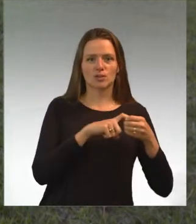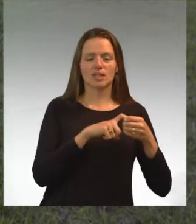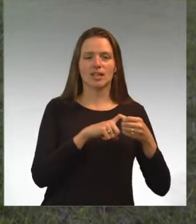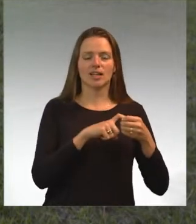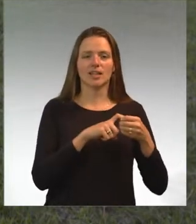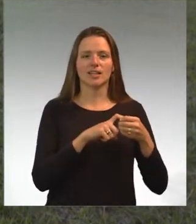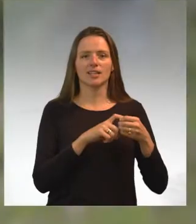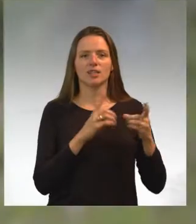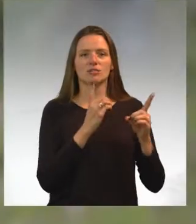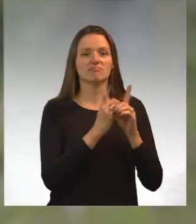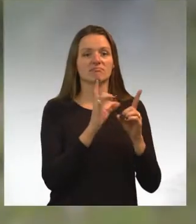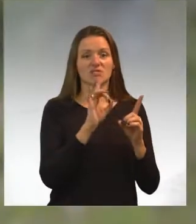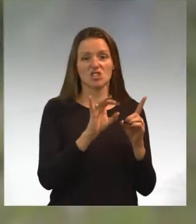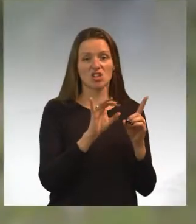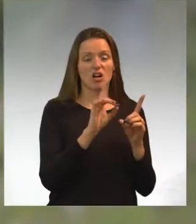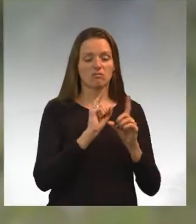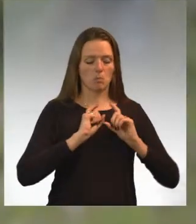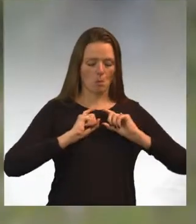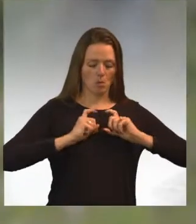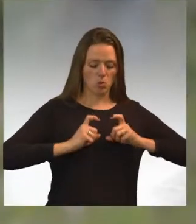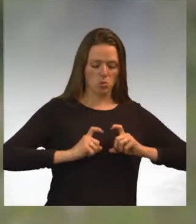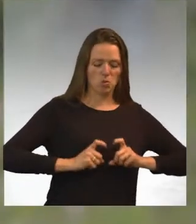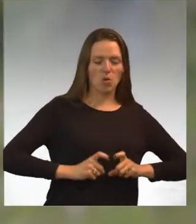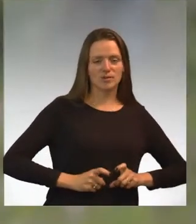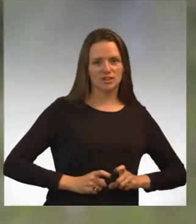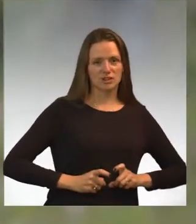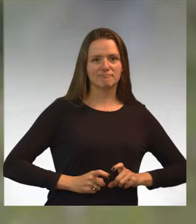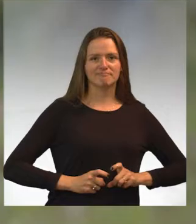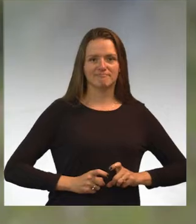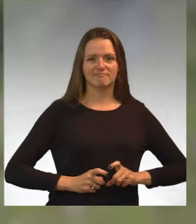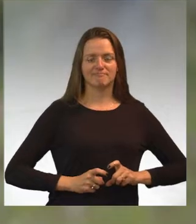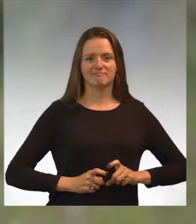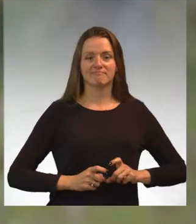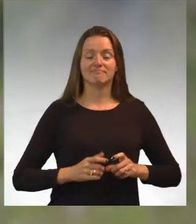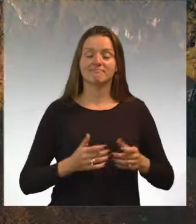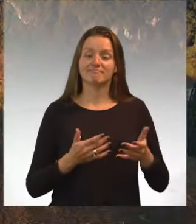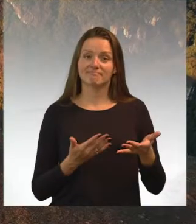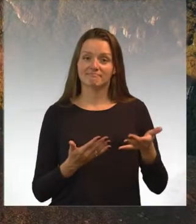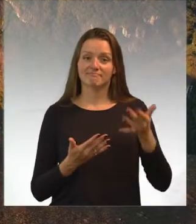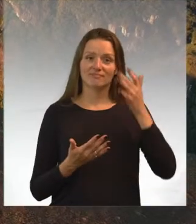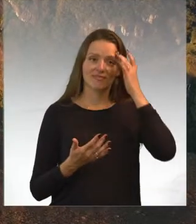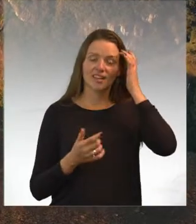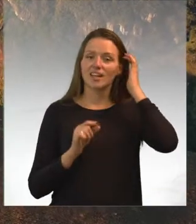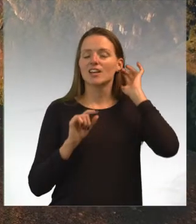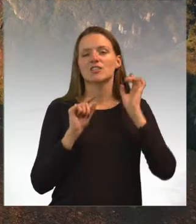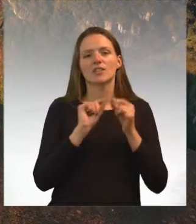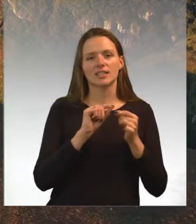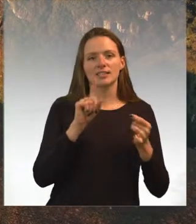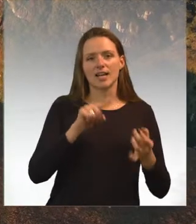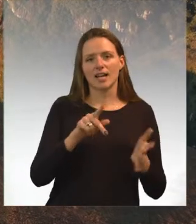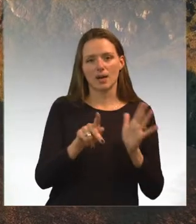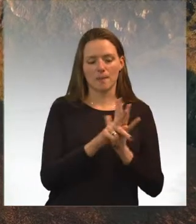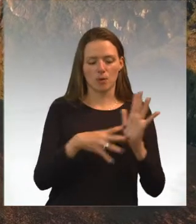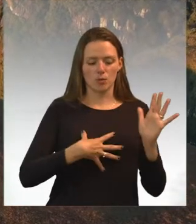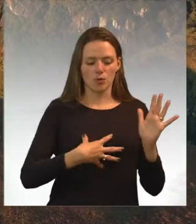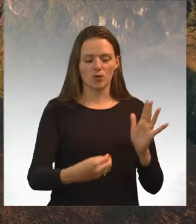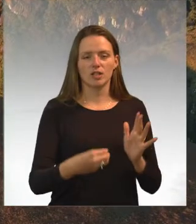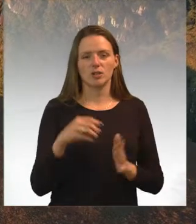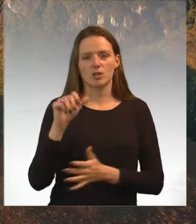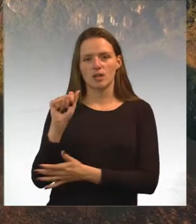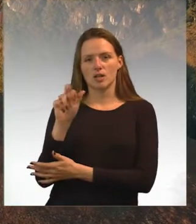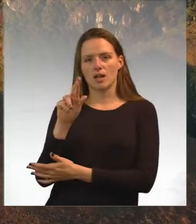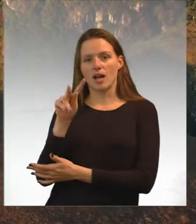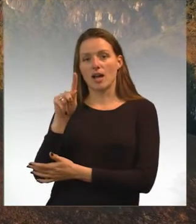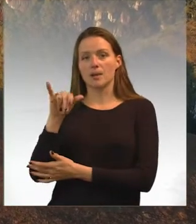o esqueletinho com a anilha, né, que chama. E eles anilharam filhos de arpia,